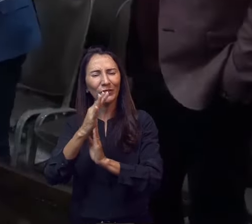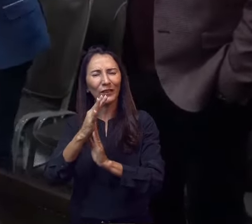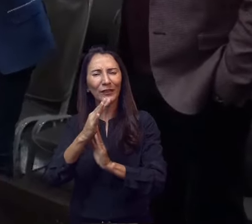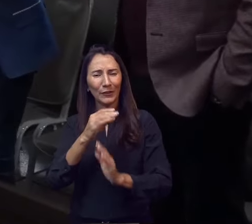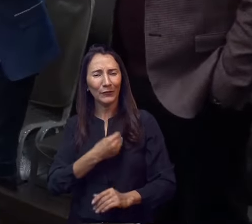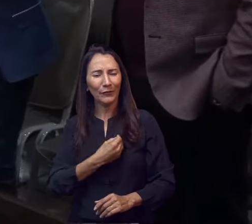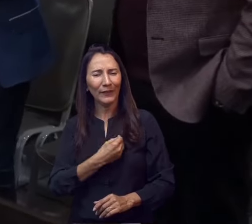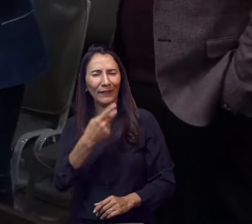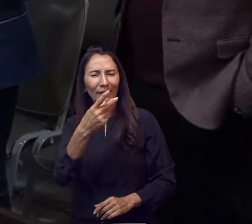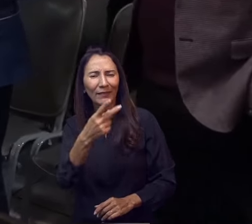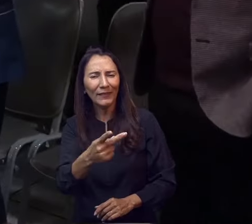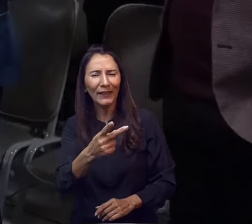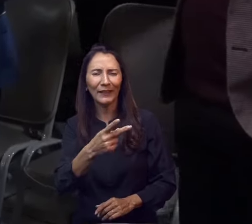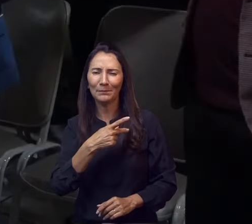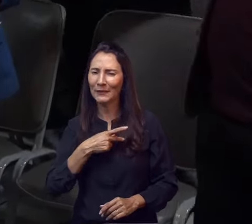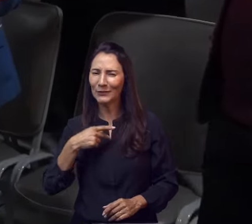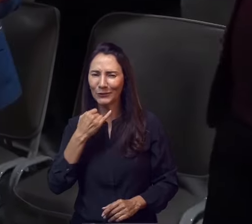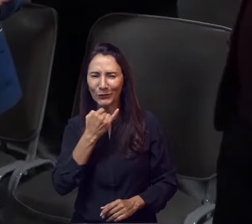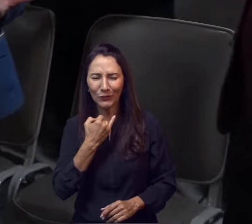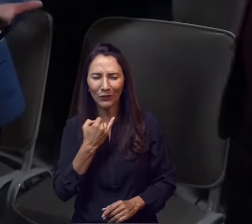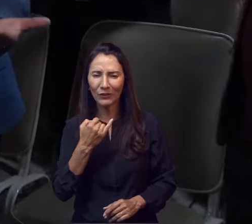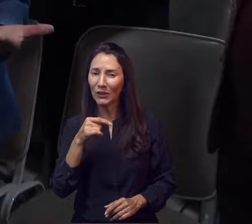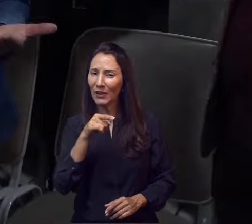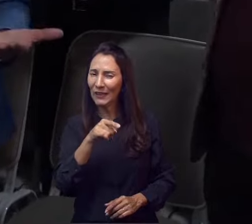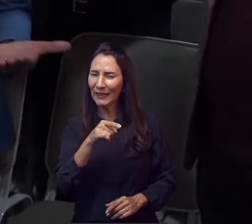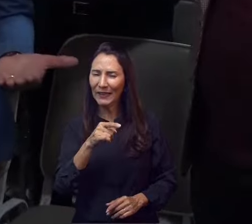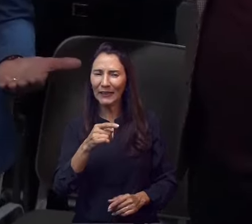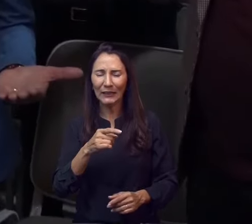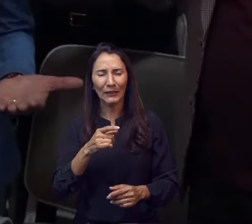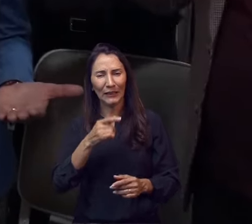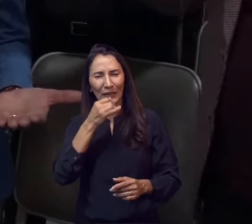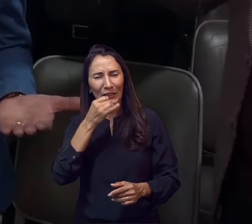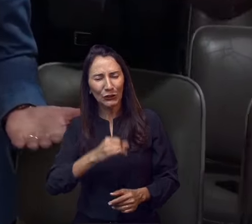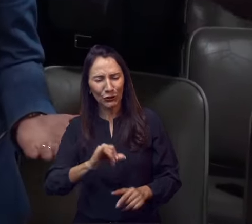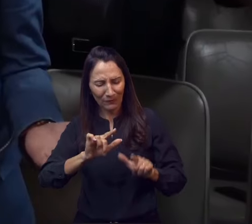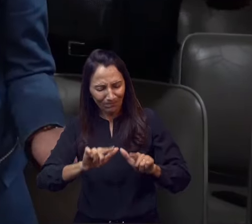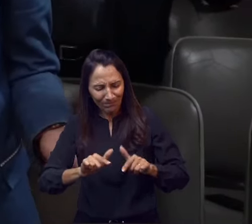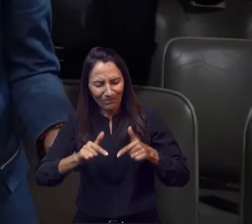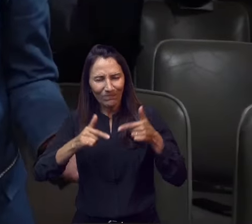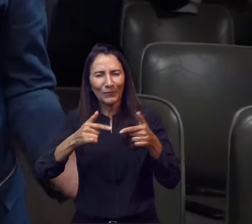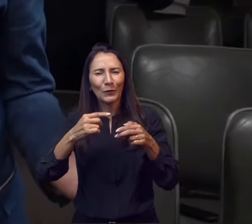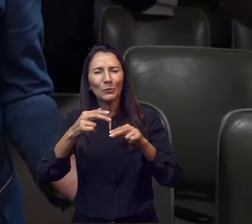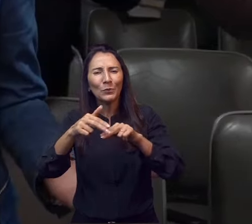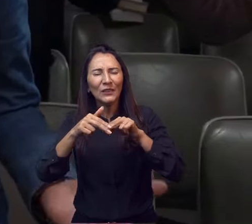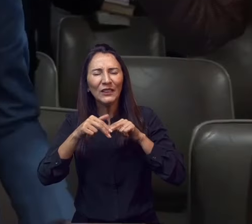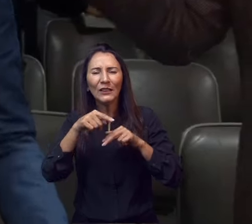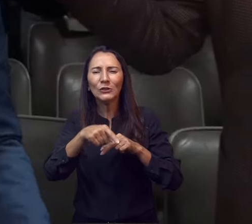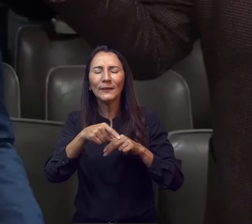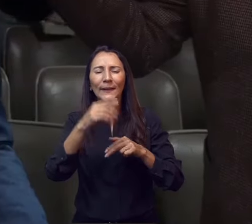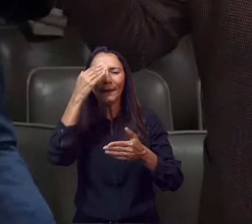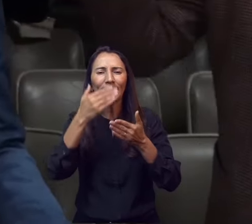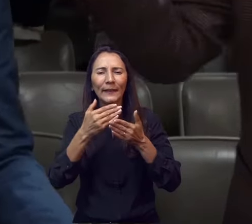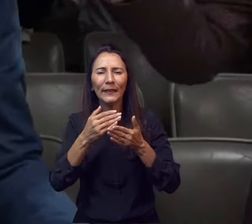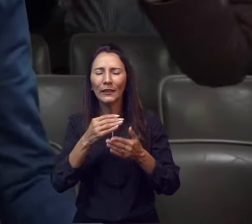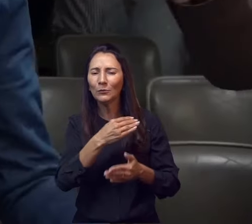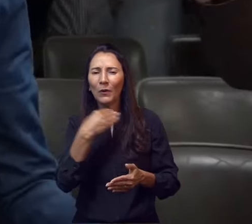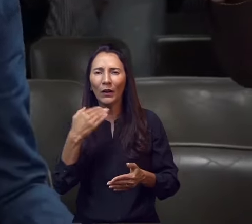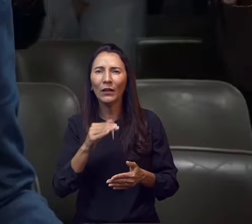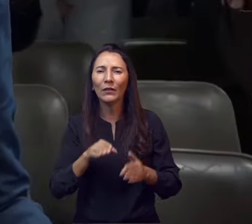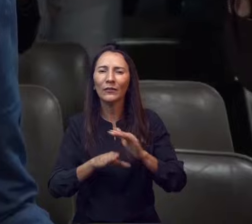diz que tem renovado as suas forças do Senhor porque a esperança da Glória está nele senhor em nome de Jesus